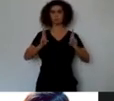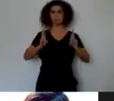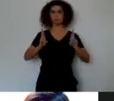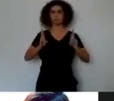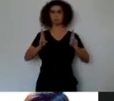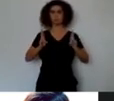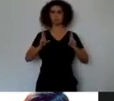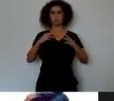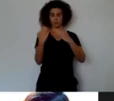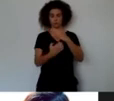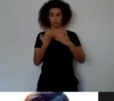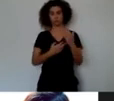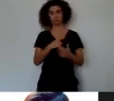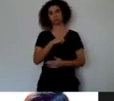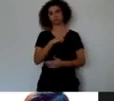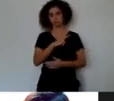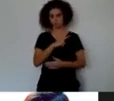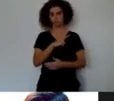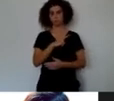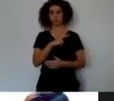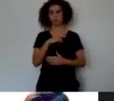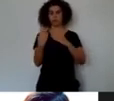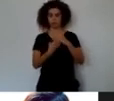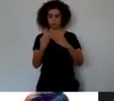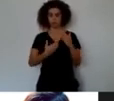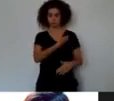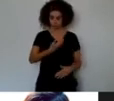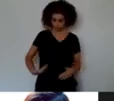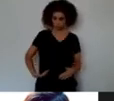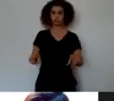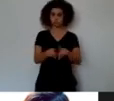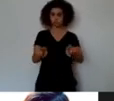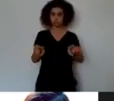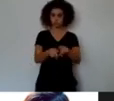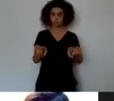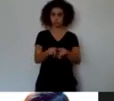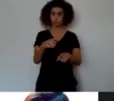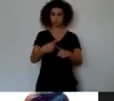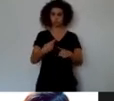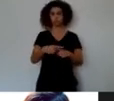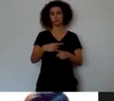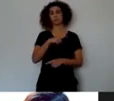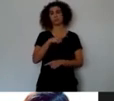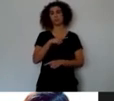as empresas privadas, as empresas públicas, porque existe também